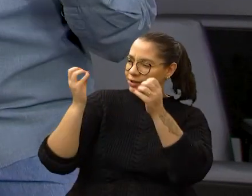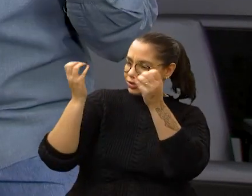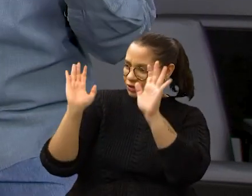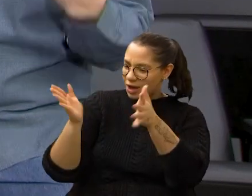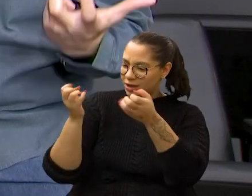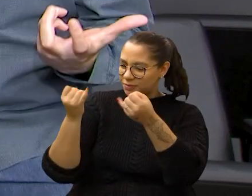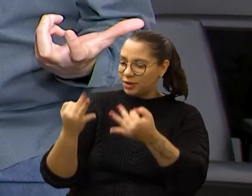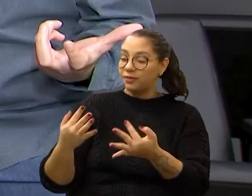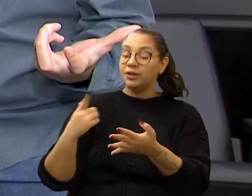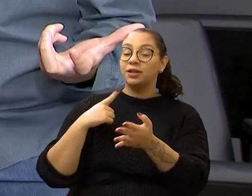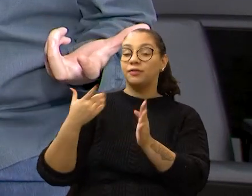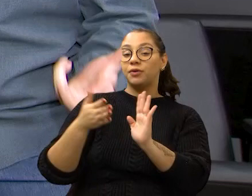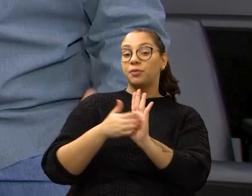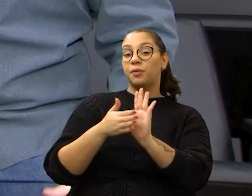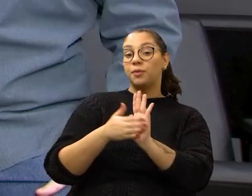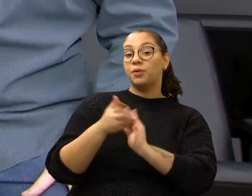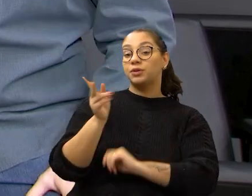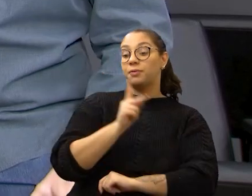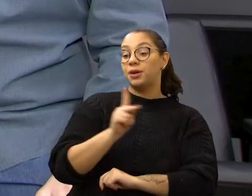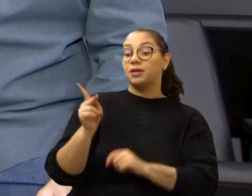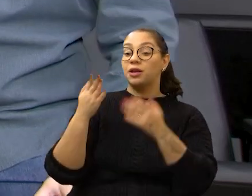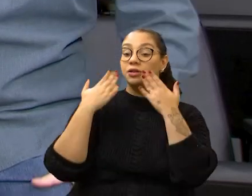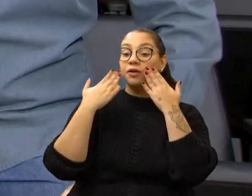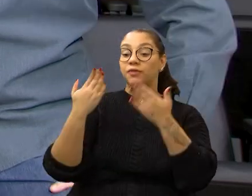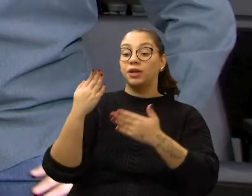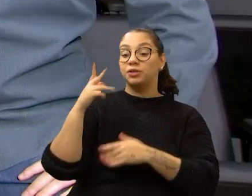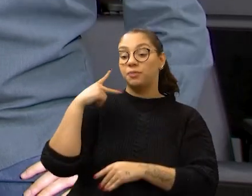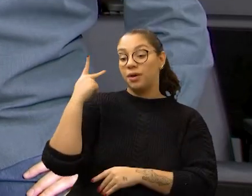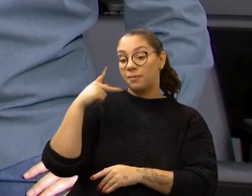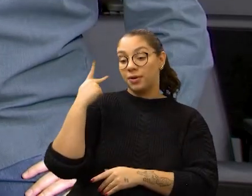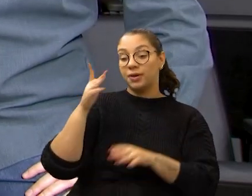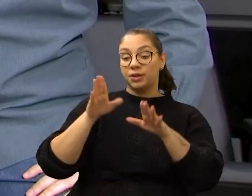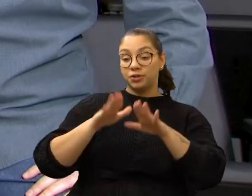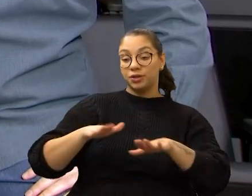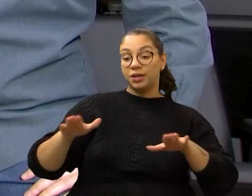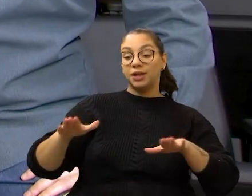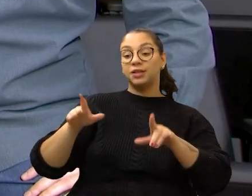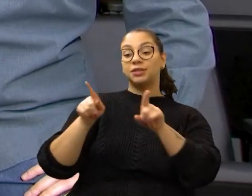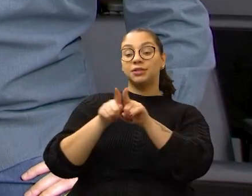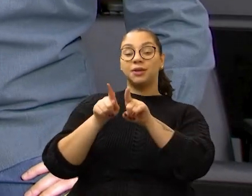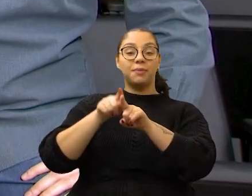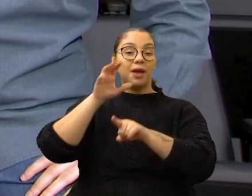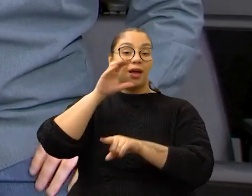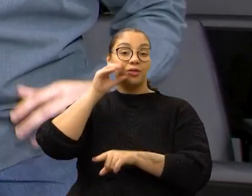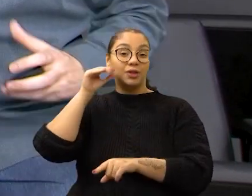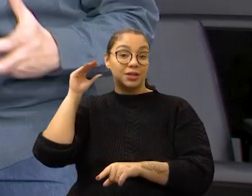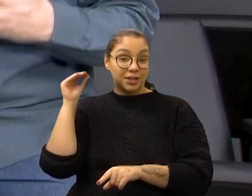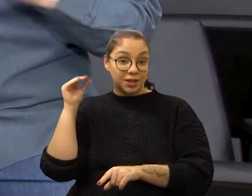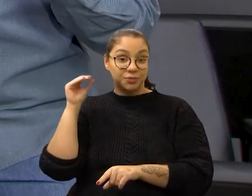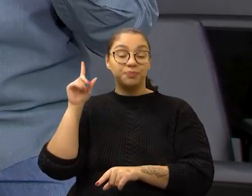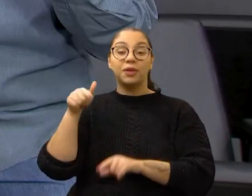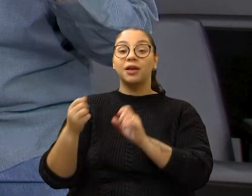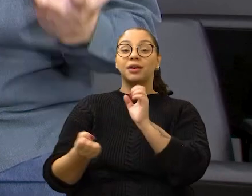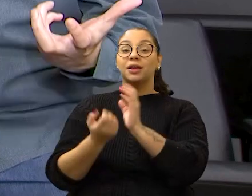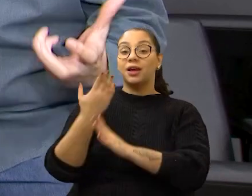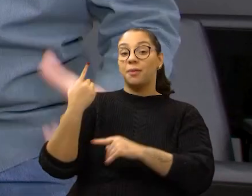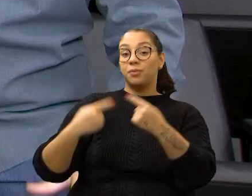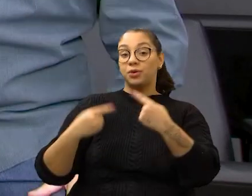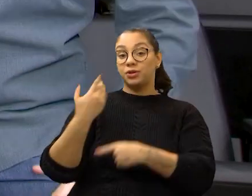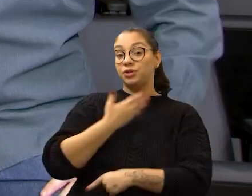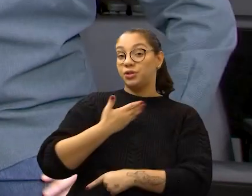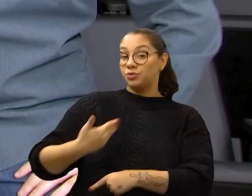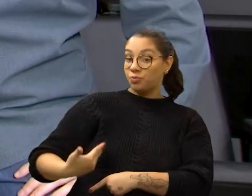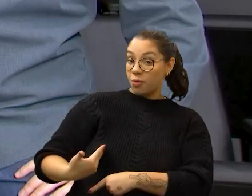você propôs, que você é a presidente da Frente Parlamentar das Crianças e dos Adolescentes para criar políticas